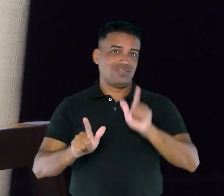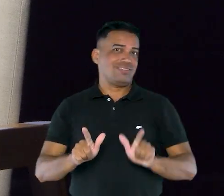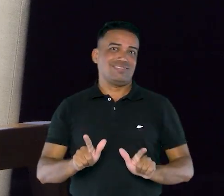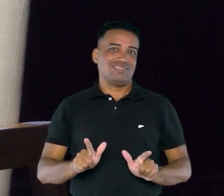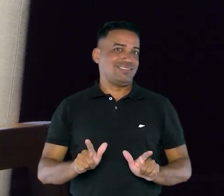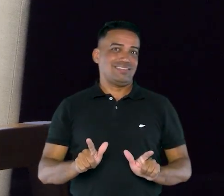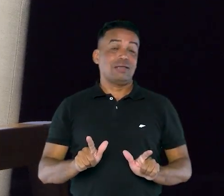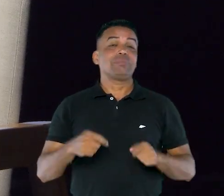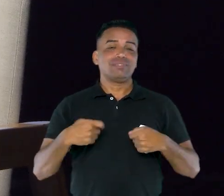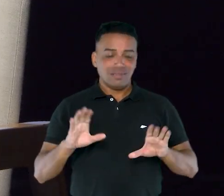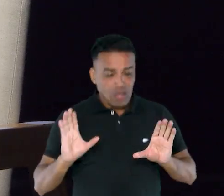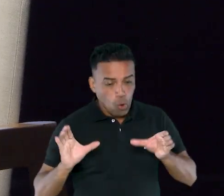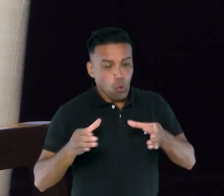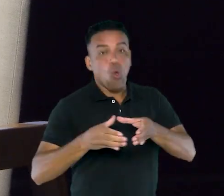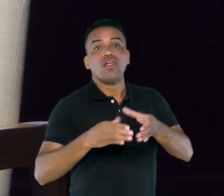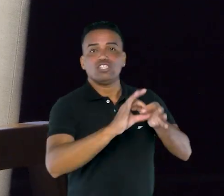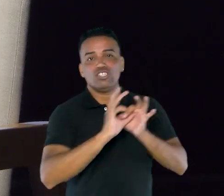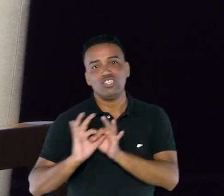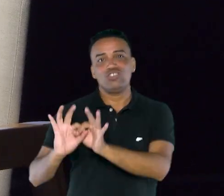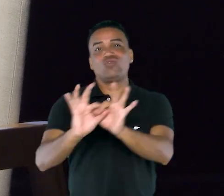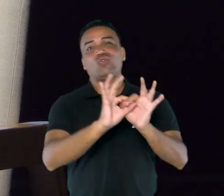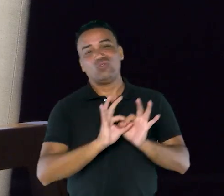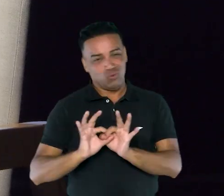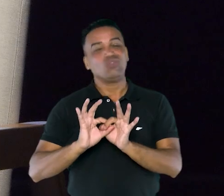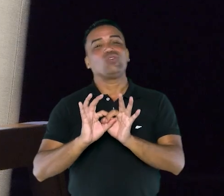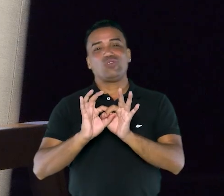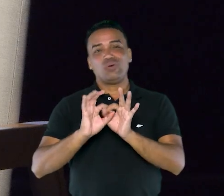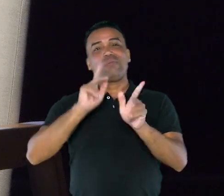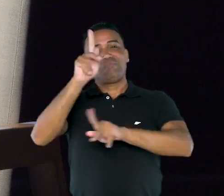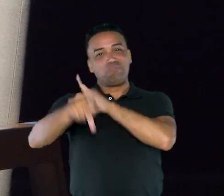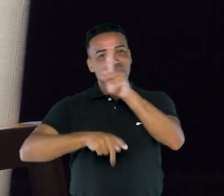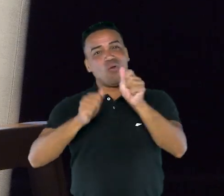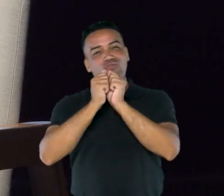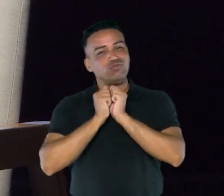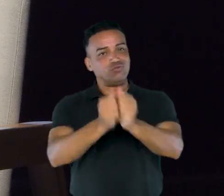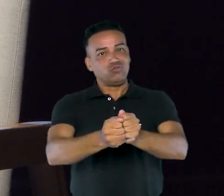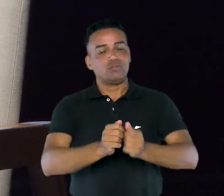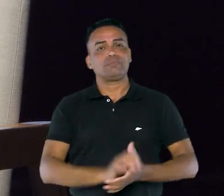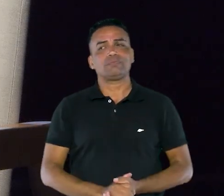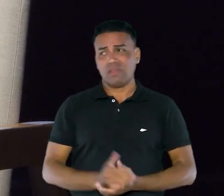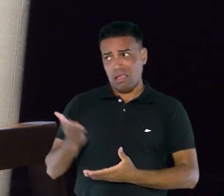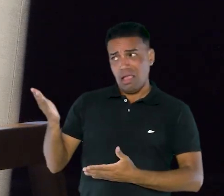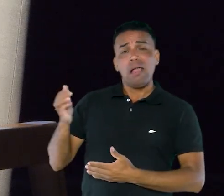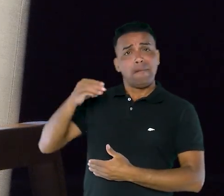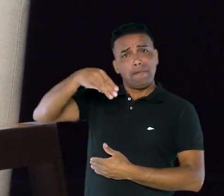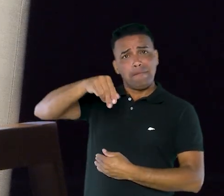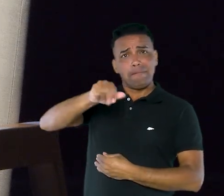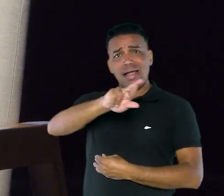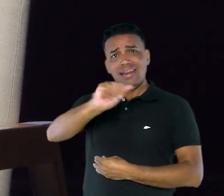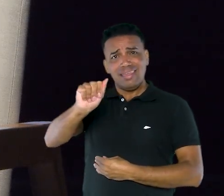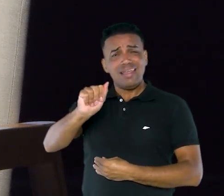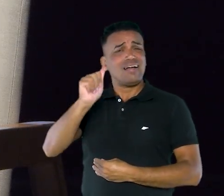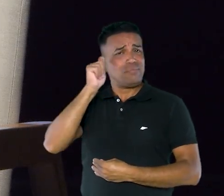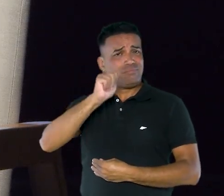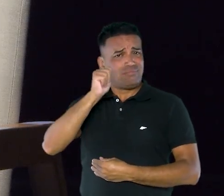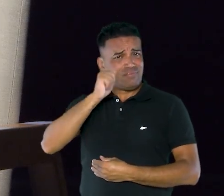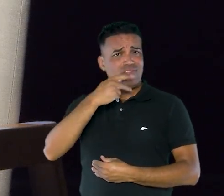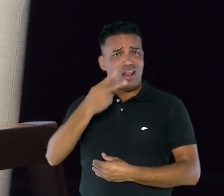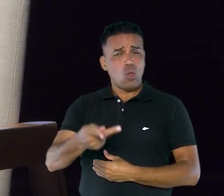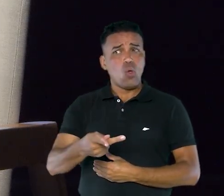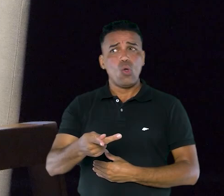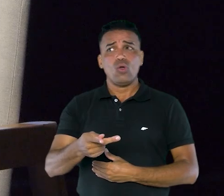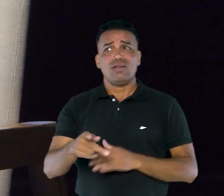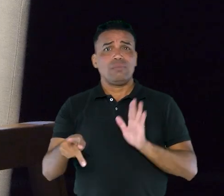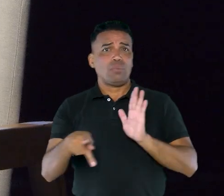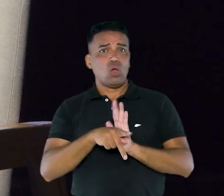sociedade sem ser uma solução coletiva. Então, eu acho que essa questão que a Maria colocou é muito importante também, de quem tem agência e quem